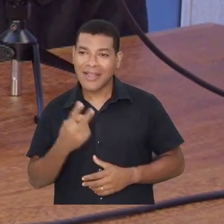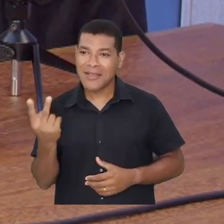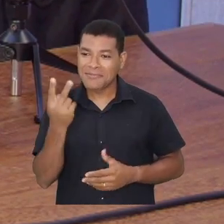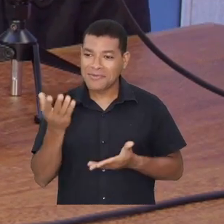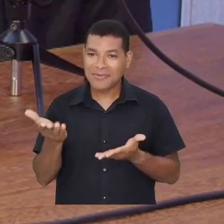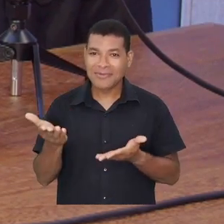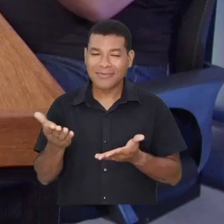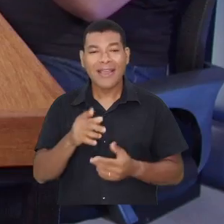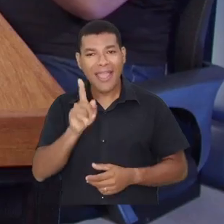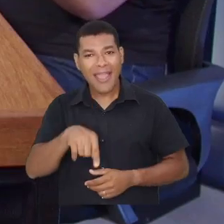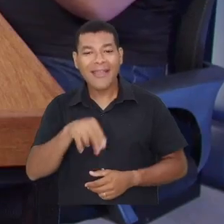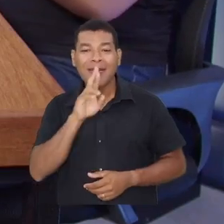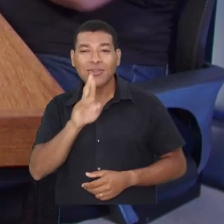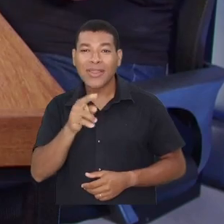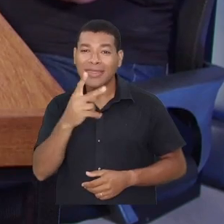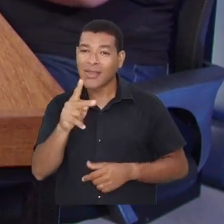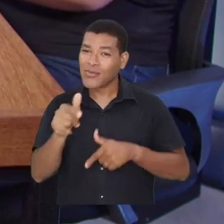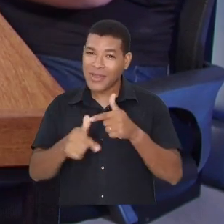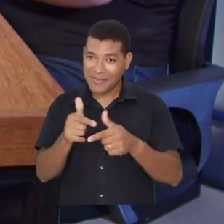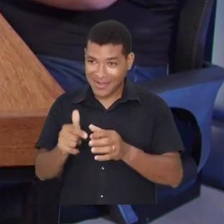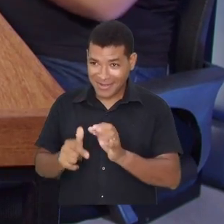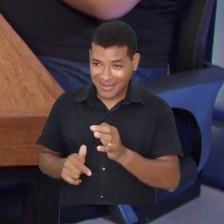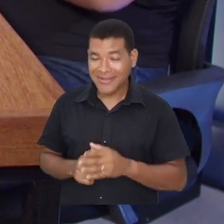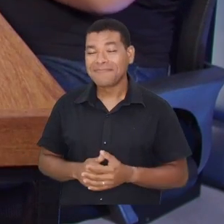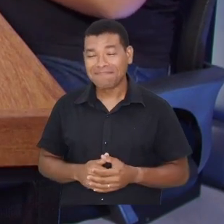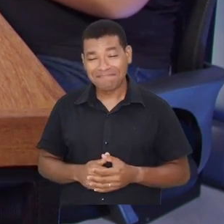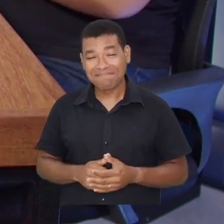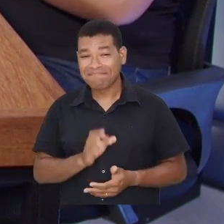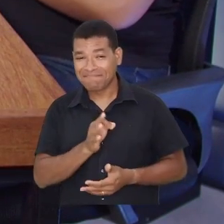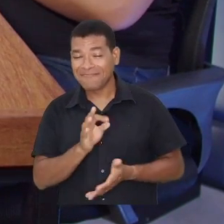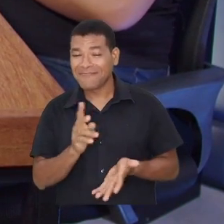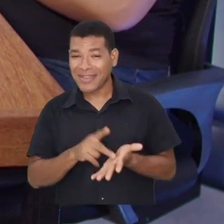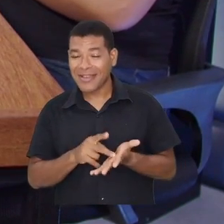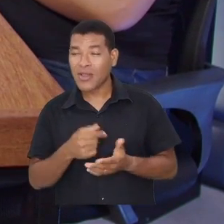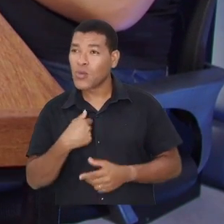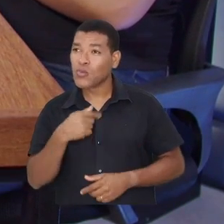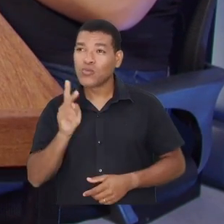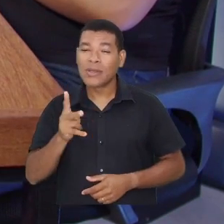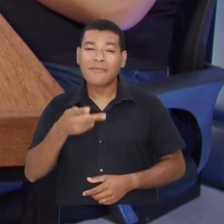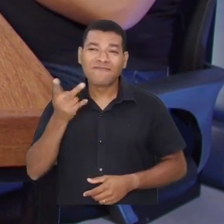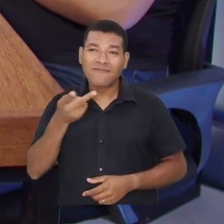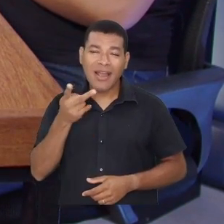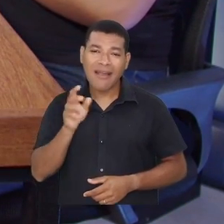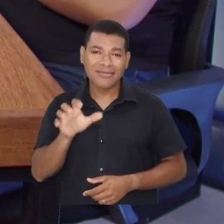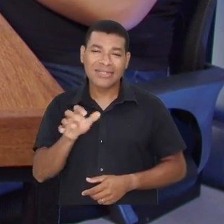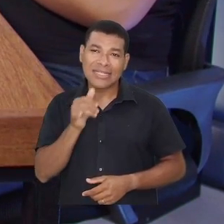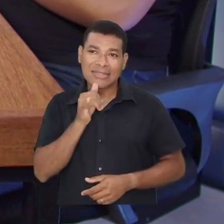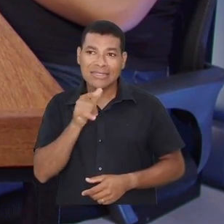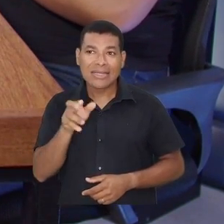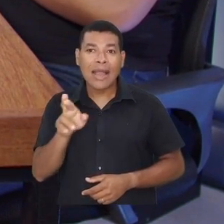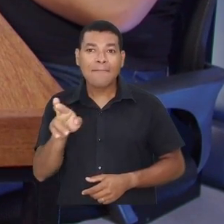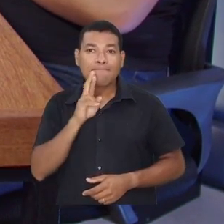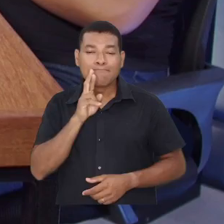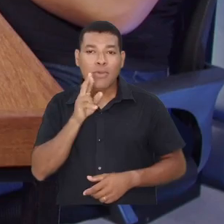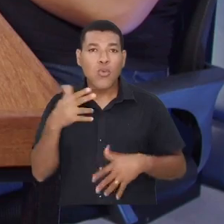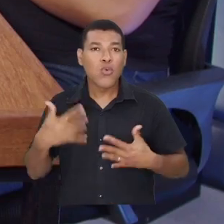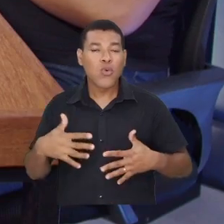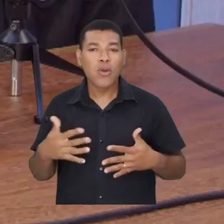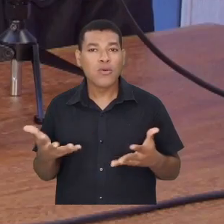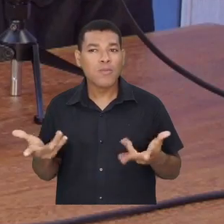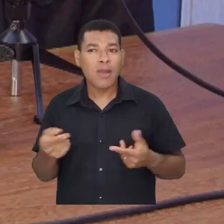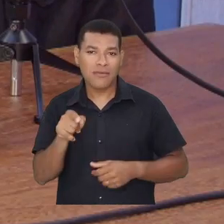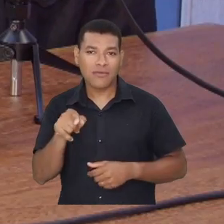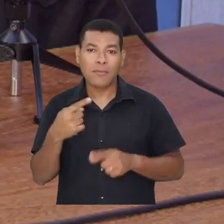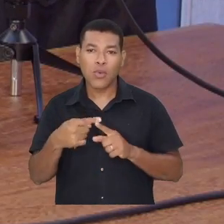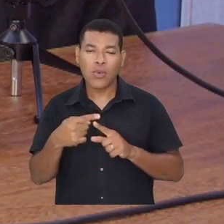É o resultado do trabalho de vocês, né? É o que a gente gostaria. Eu costumo dizer que esse é o grande resultado. Porque o